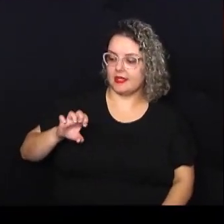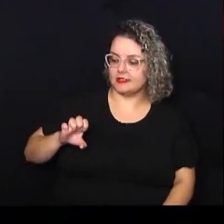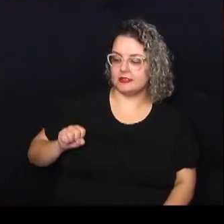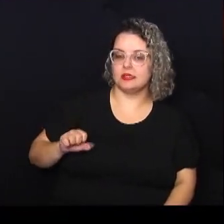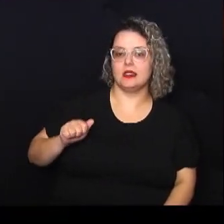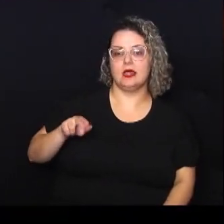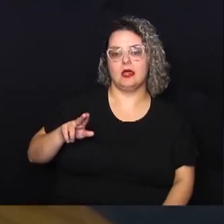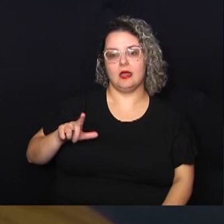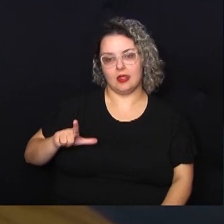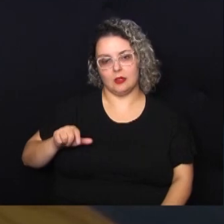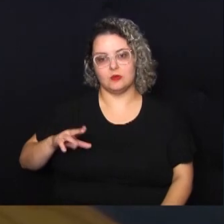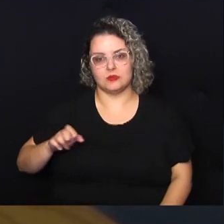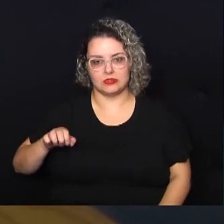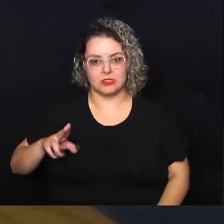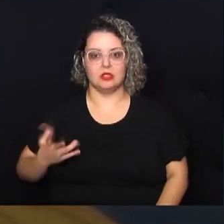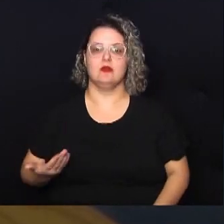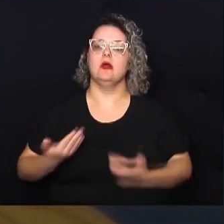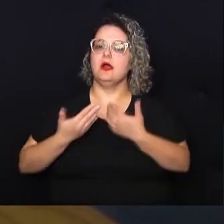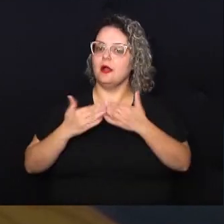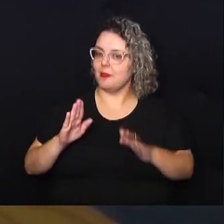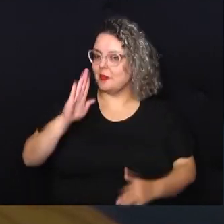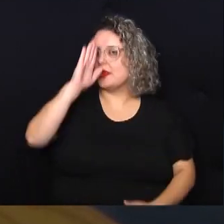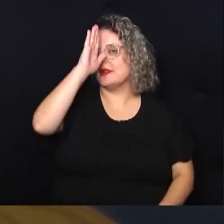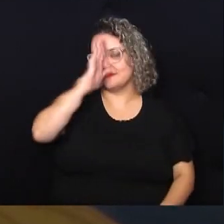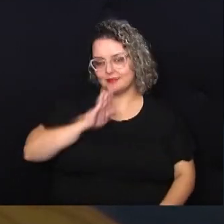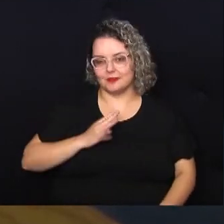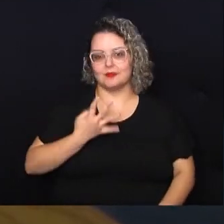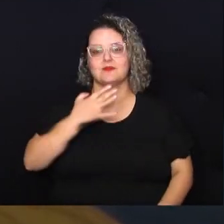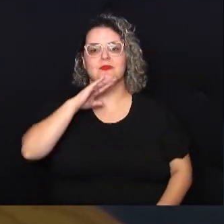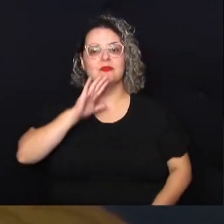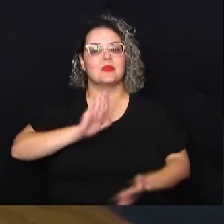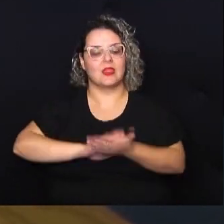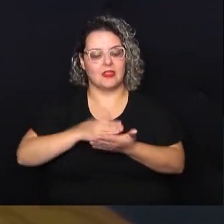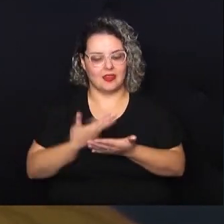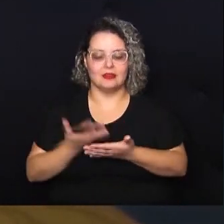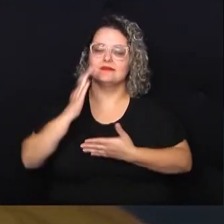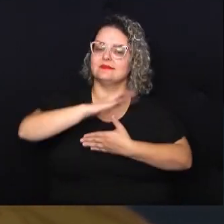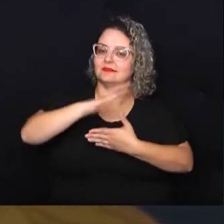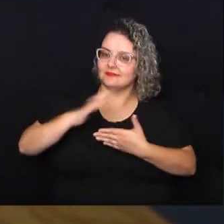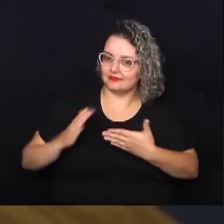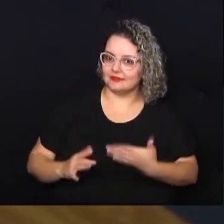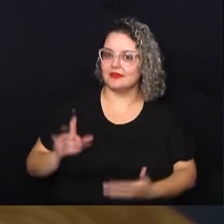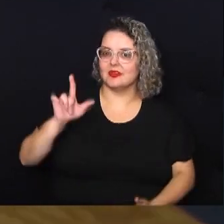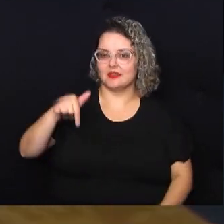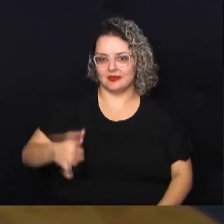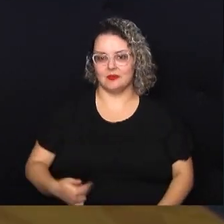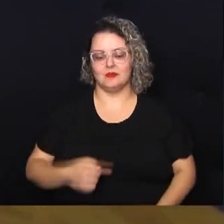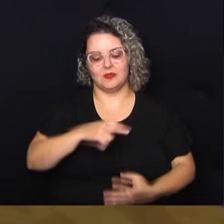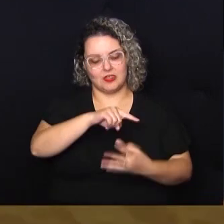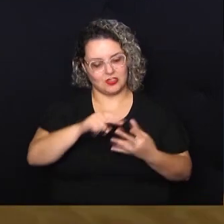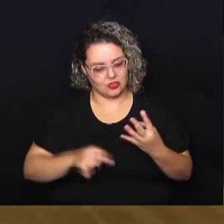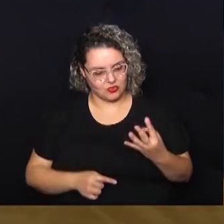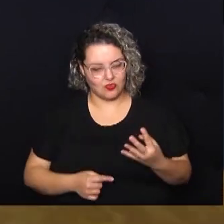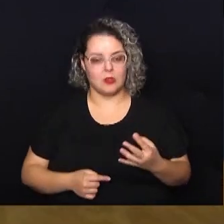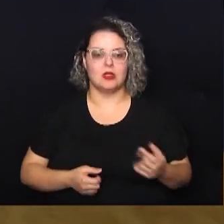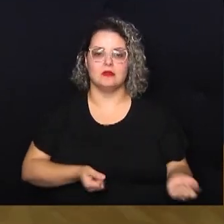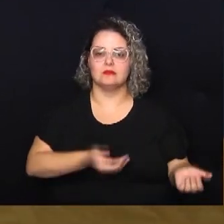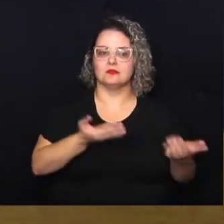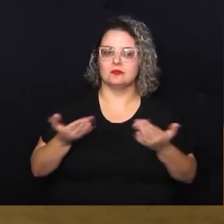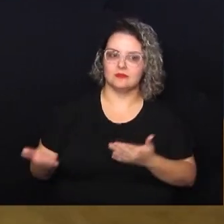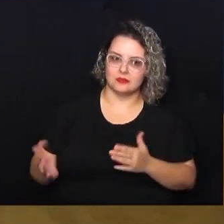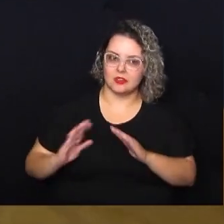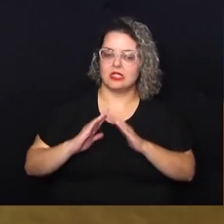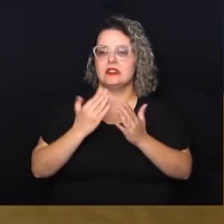4h da tarde, é aberto, é gratuito, tem intérprete de Libras e depois a gente segue com mais 4 apresentações em escolas da